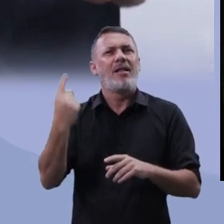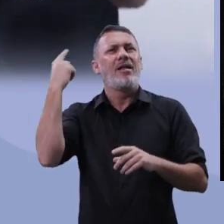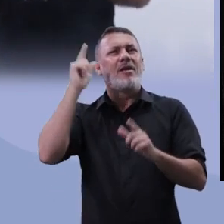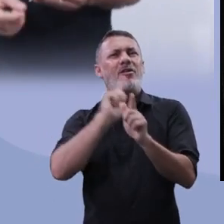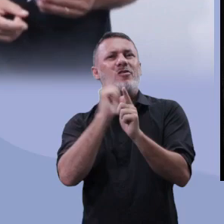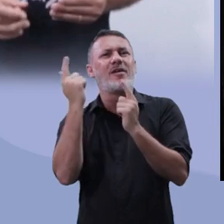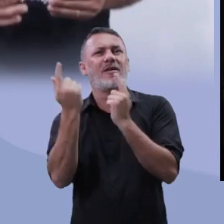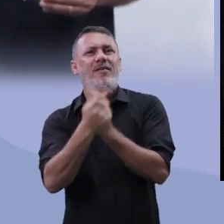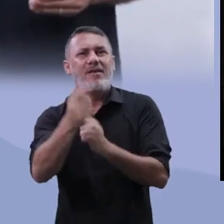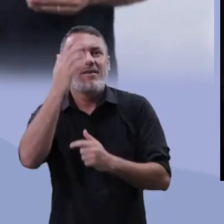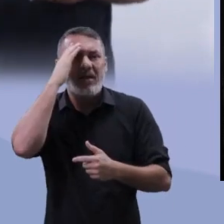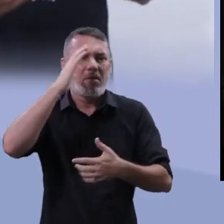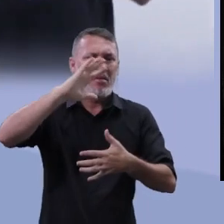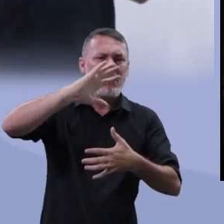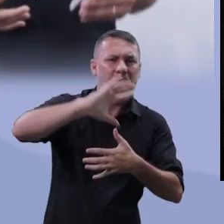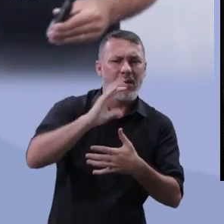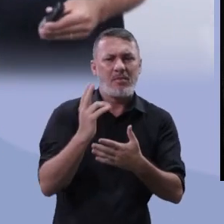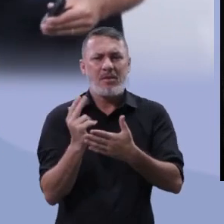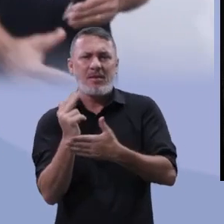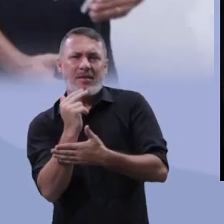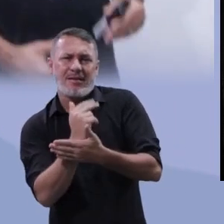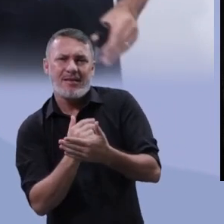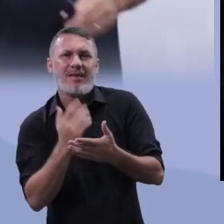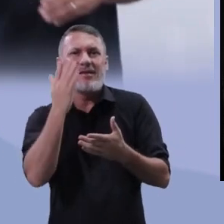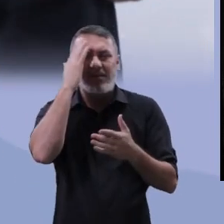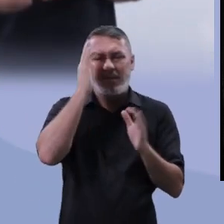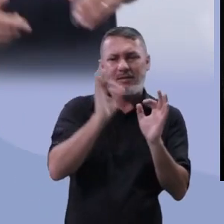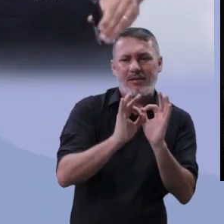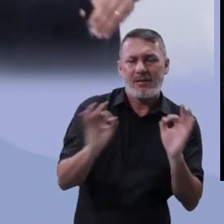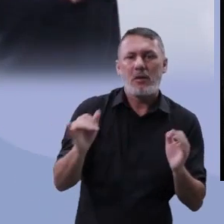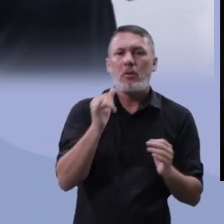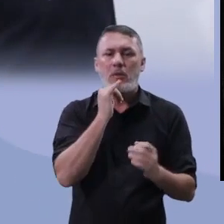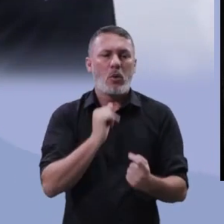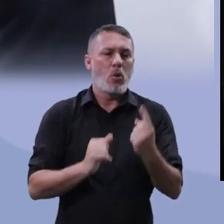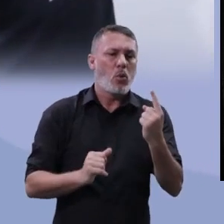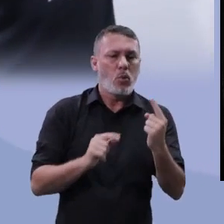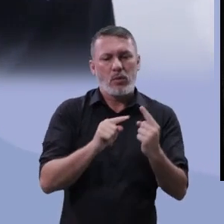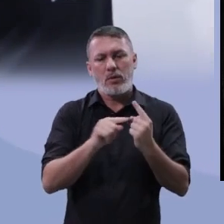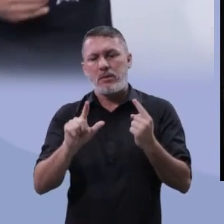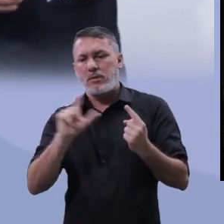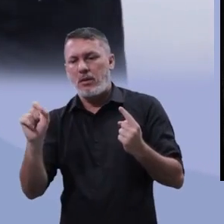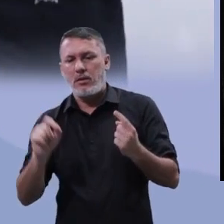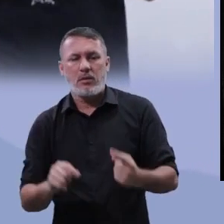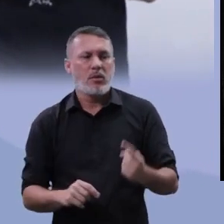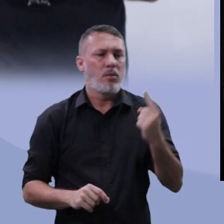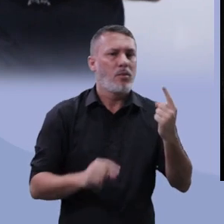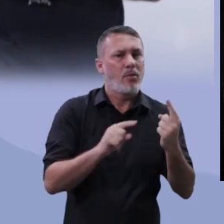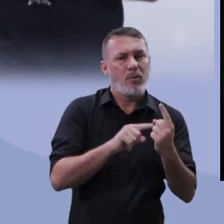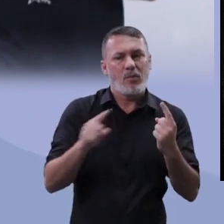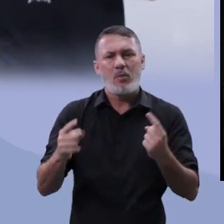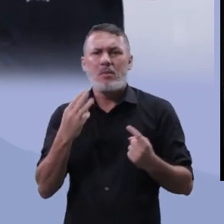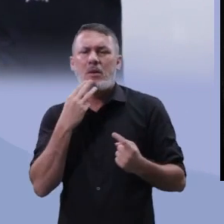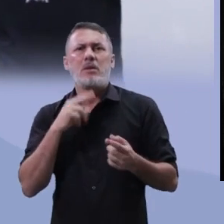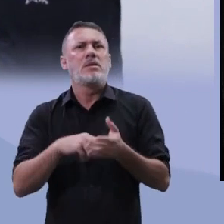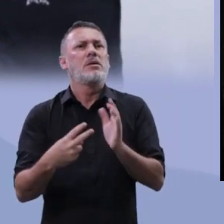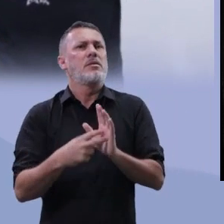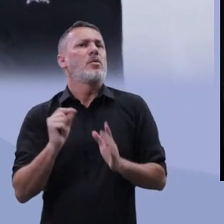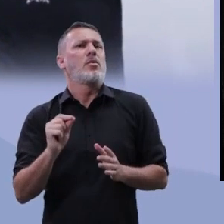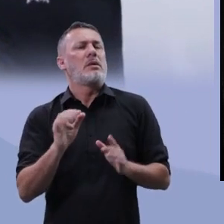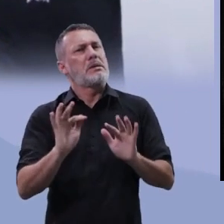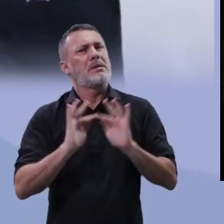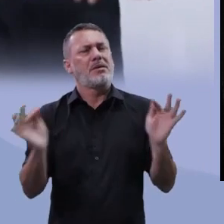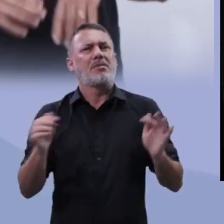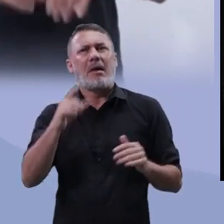geografia que faz os mapas. 1 para 100, 1 para 1000, 1 para 1 milhão. O que significa esse 100, esse 1000 e esse 1 milhão, meu hacker?